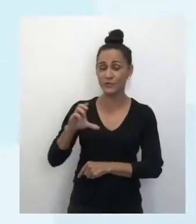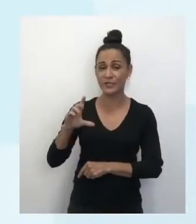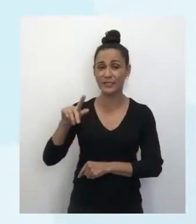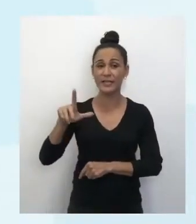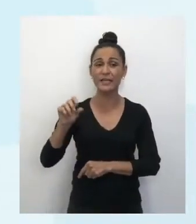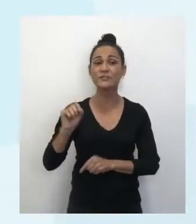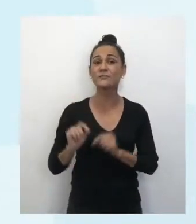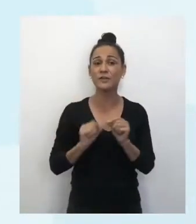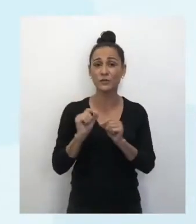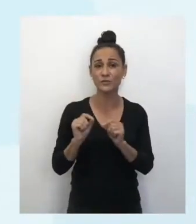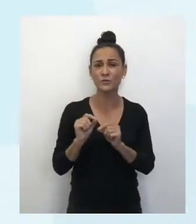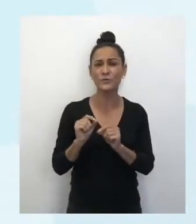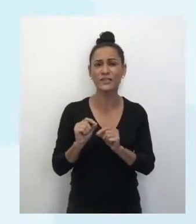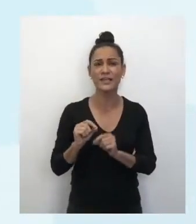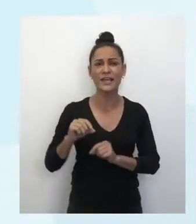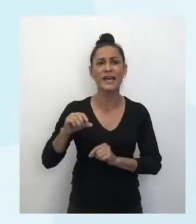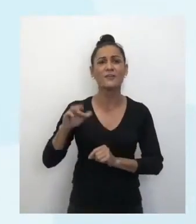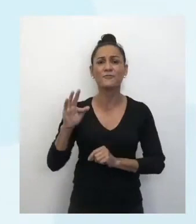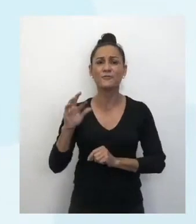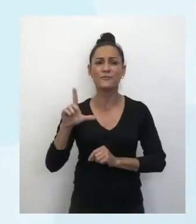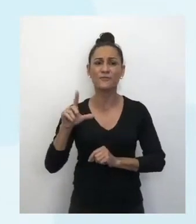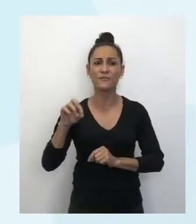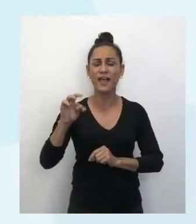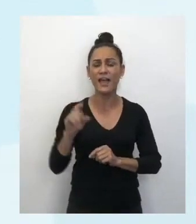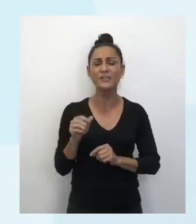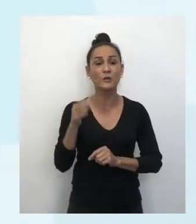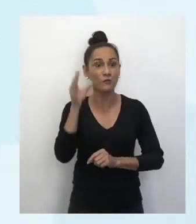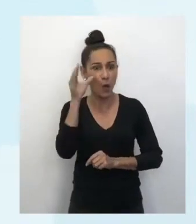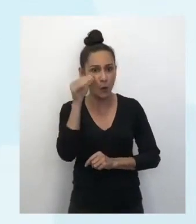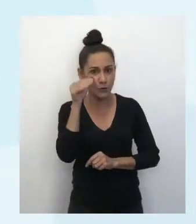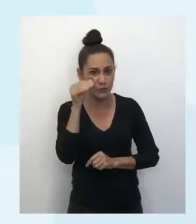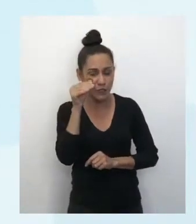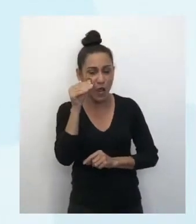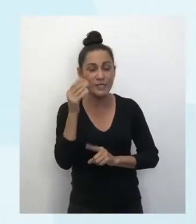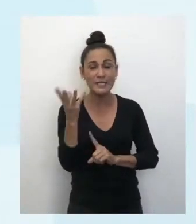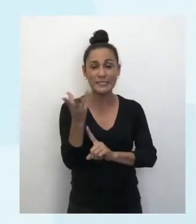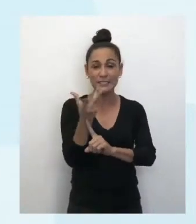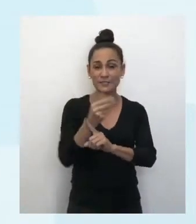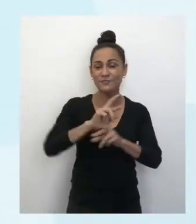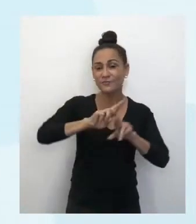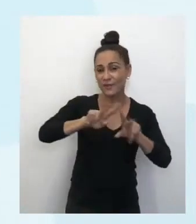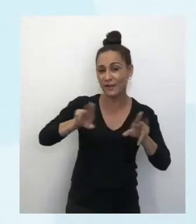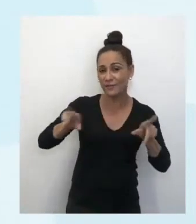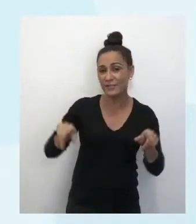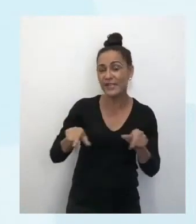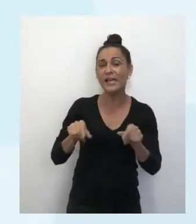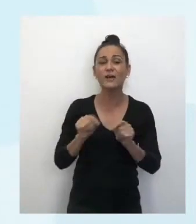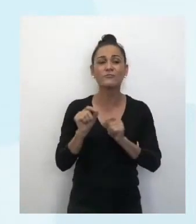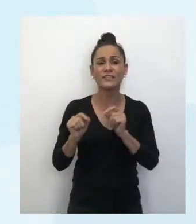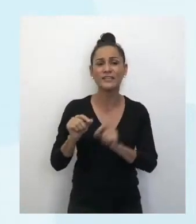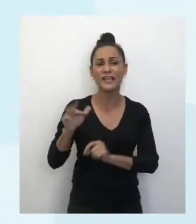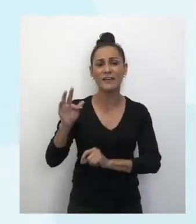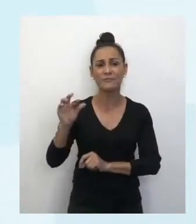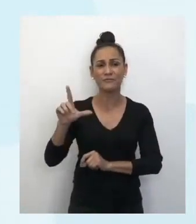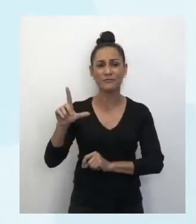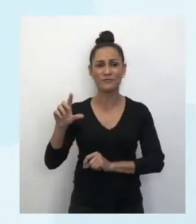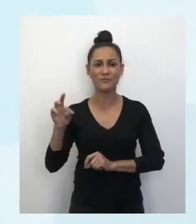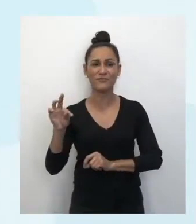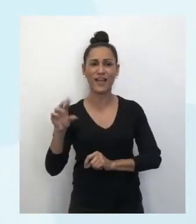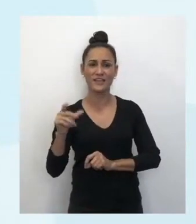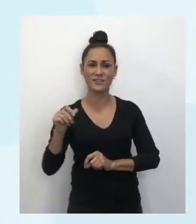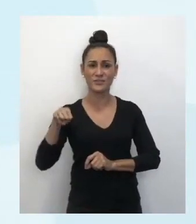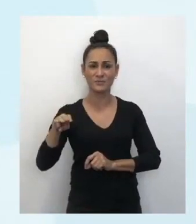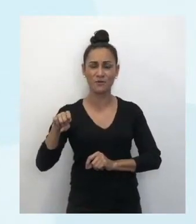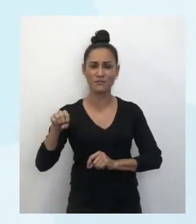flash mobs. Realmente, né? É uma forma bem interessante de intervenção artística, né? E o flash mob, ele, além de a gente poder utilizar